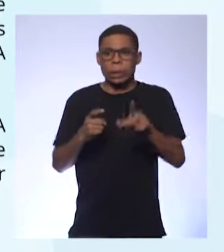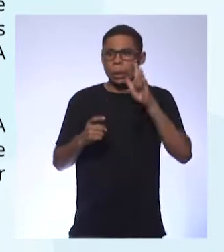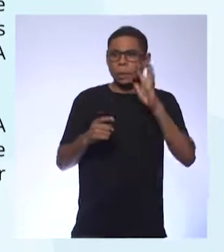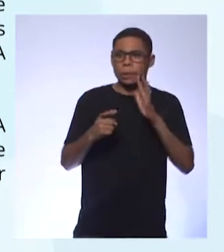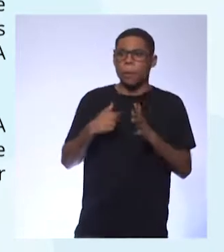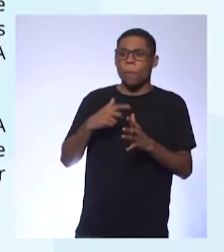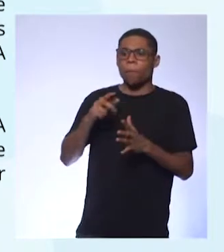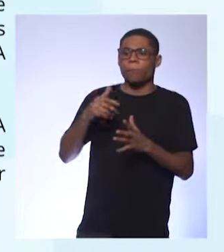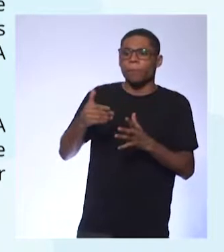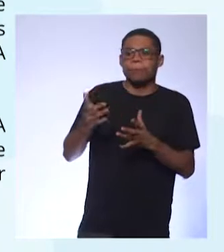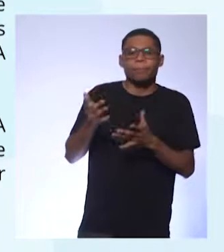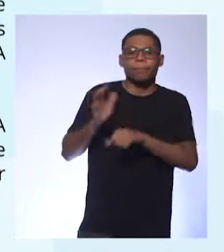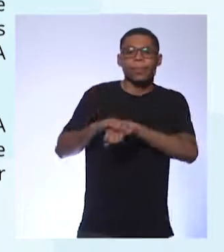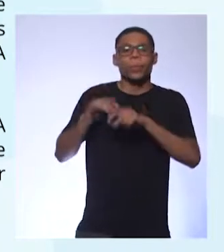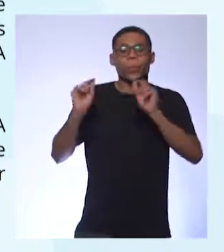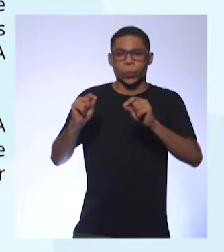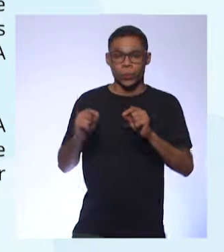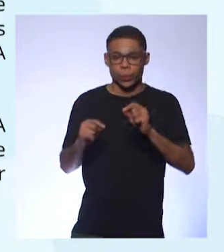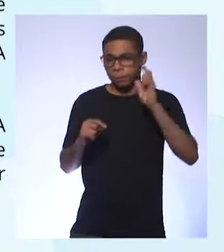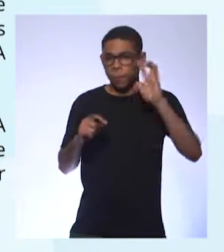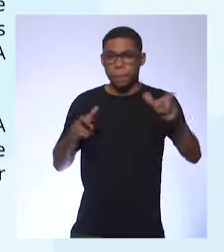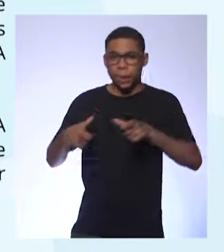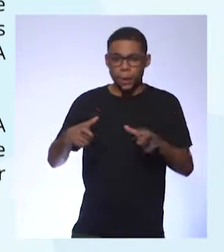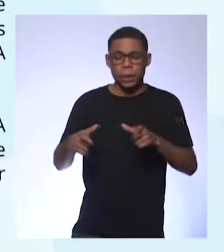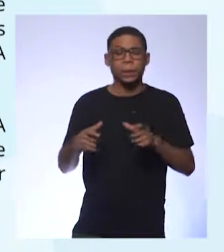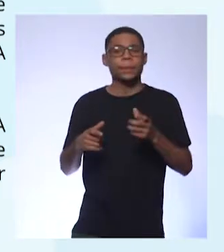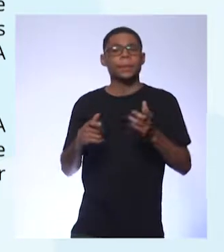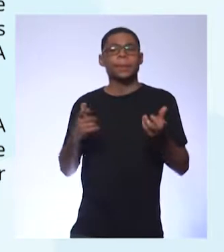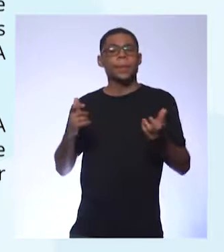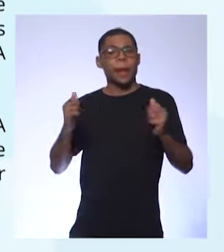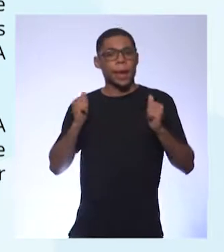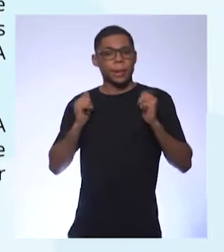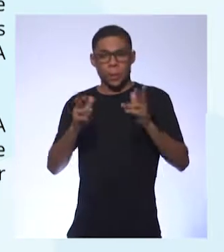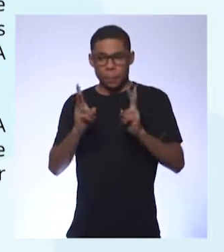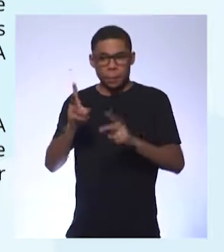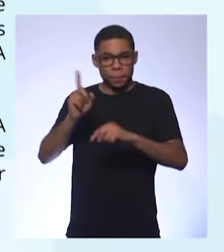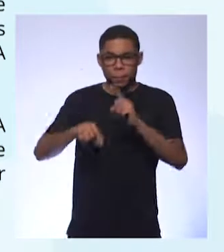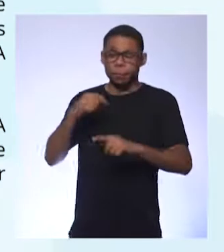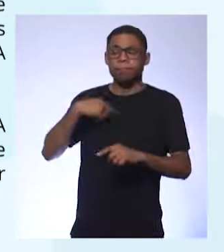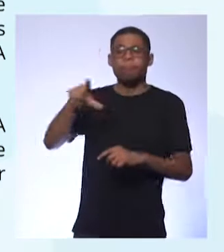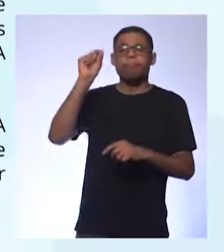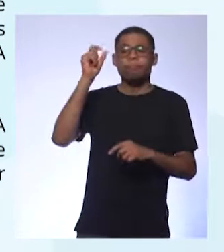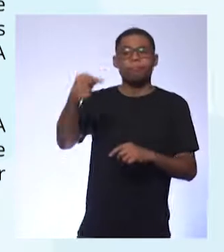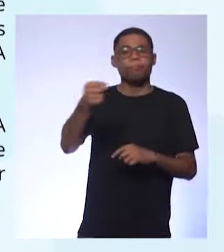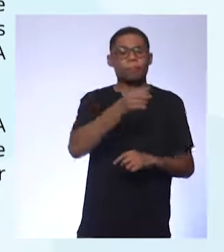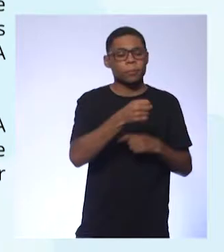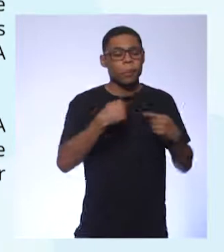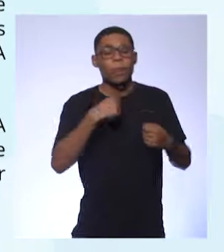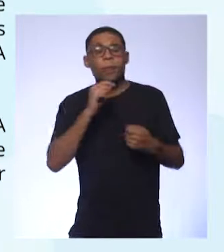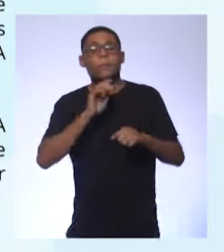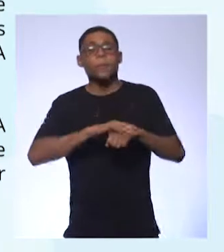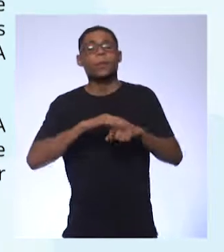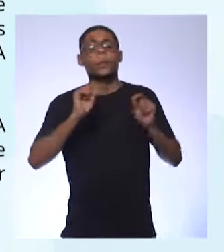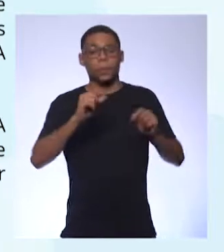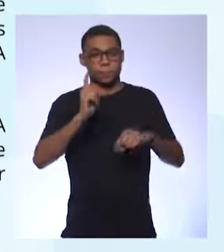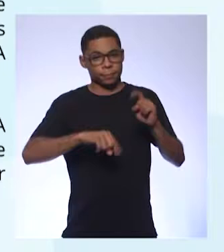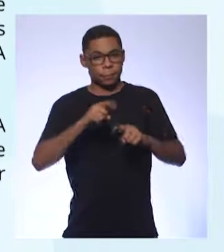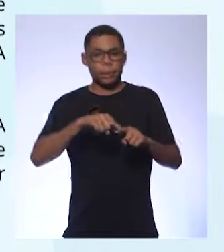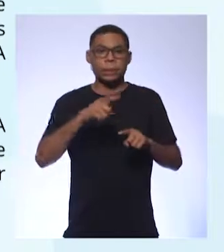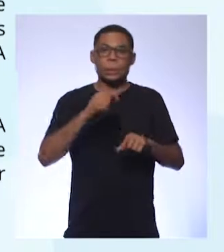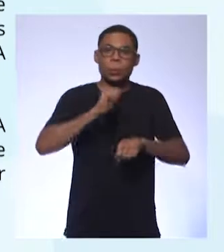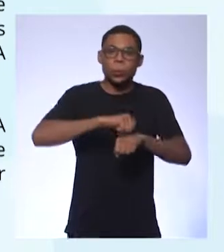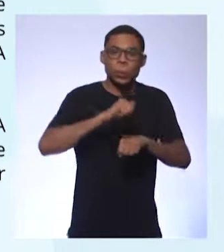vai ser. Então, a imaginação da peça ser criada até a ação do material escolhido, em que entram as questões da materialidade,